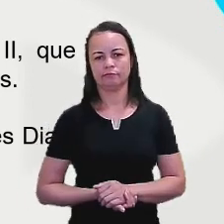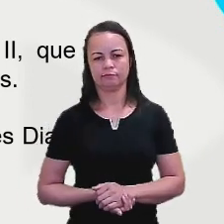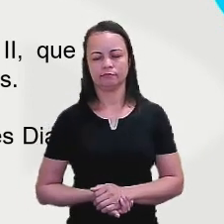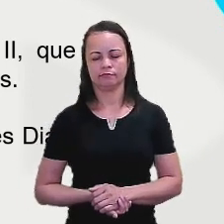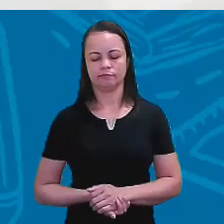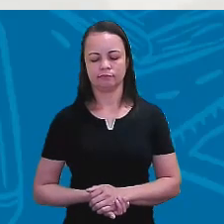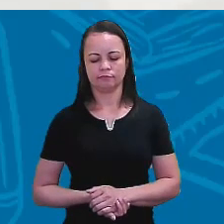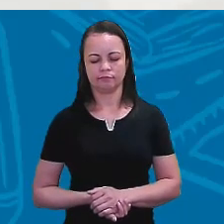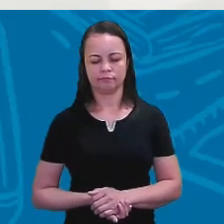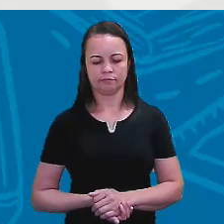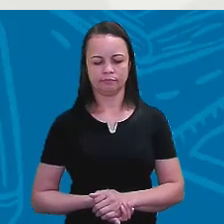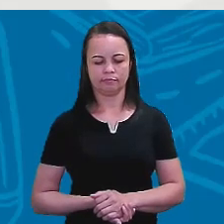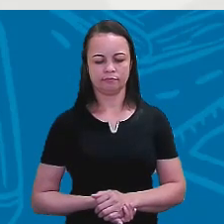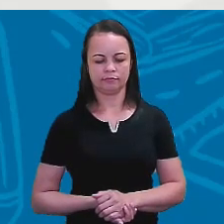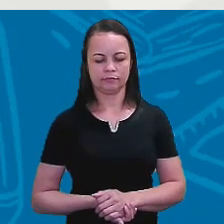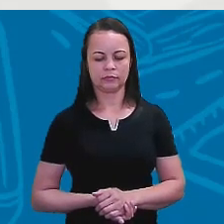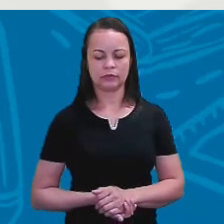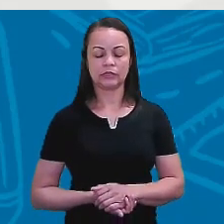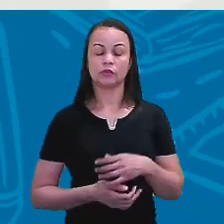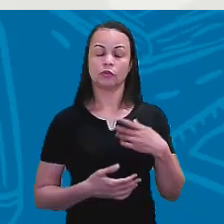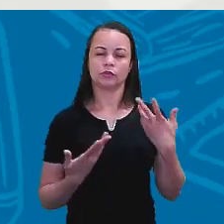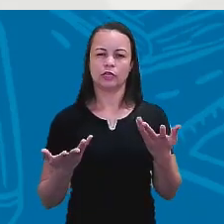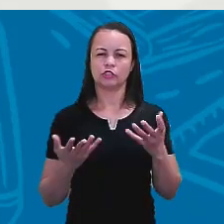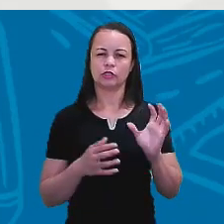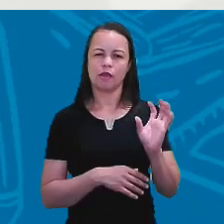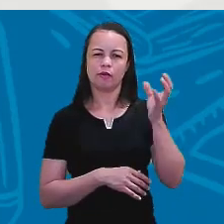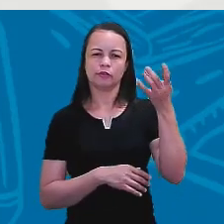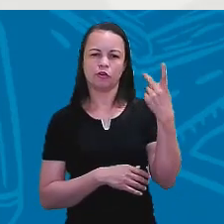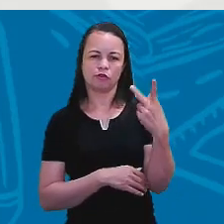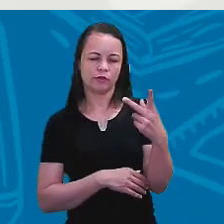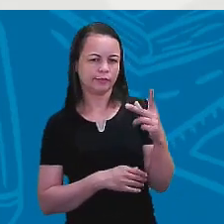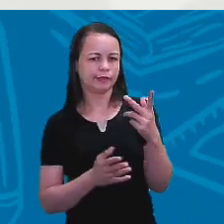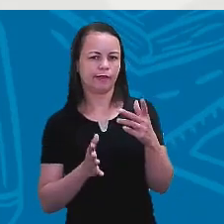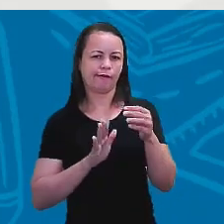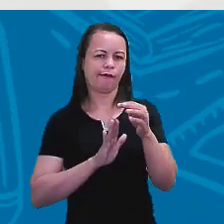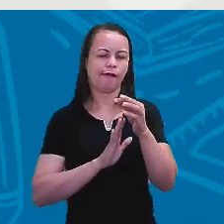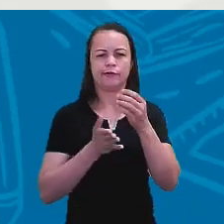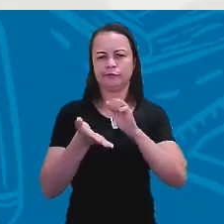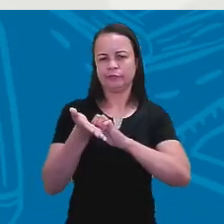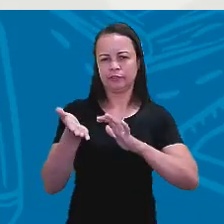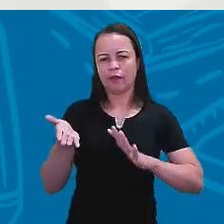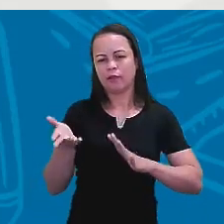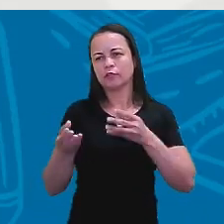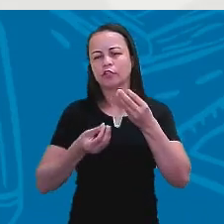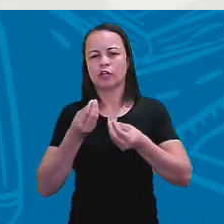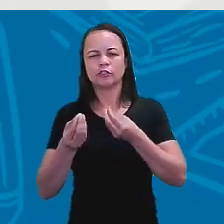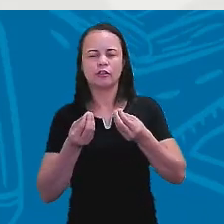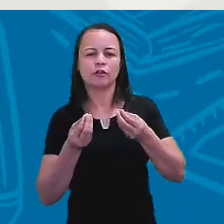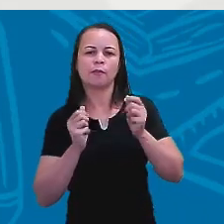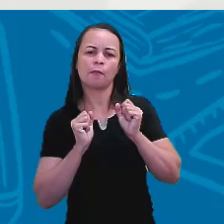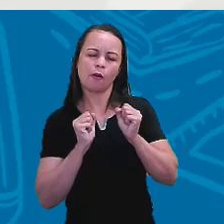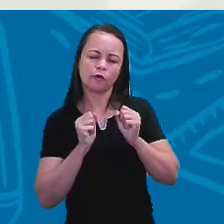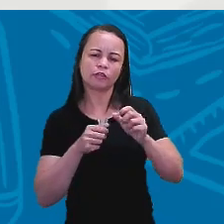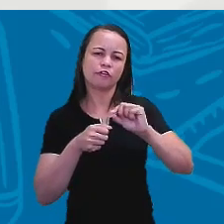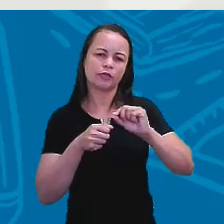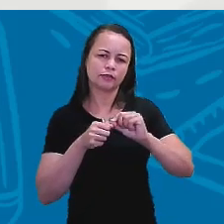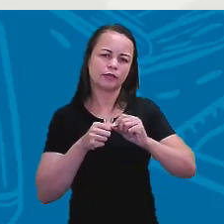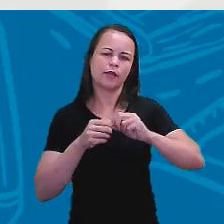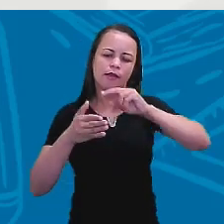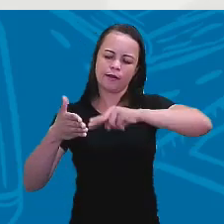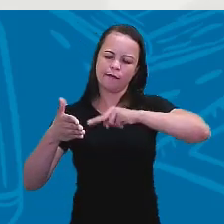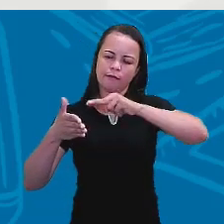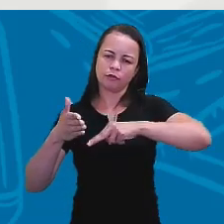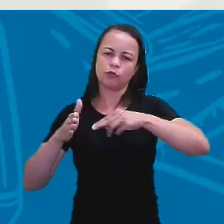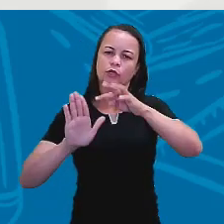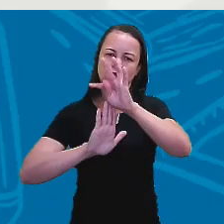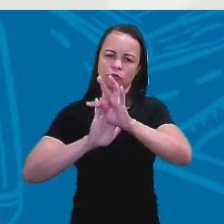Então, quando a gente está resolvendo uma questão dessa, né, a gente pode sempre retomar ali ao texto, fazer uma segunda leitura,